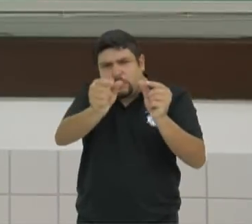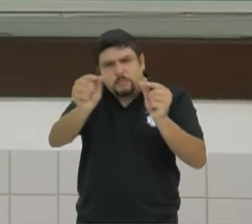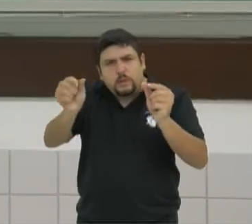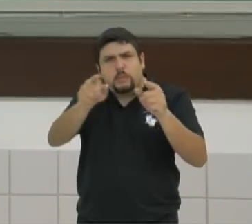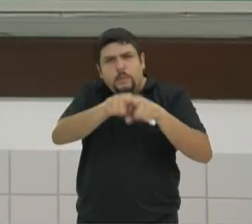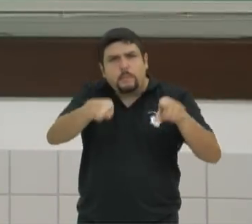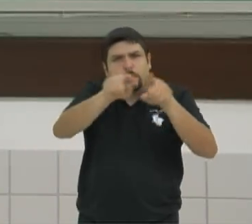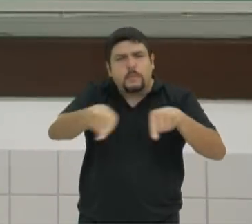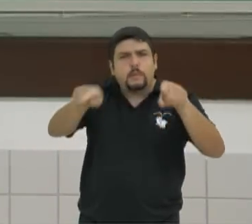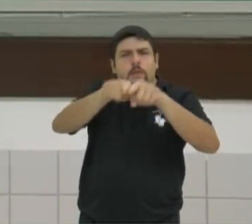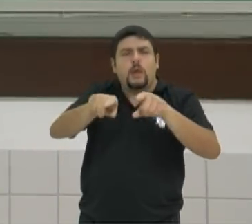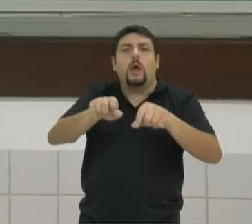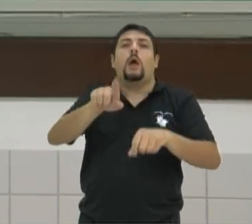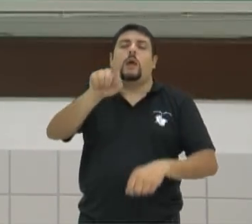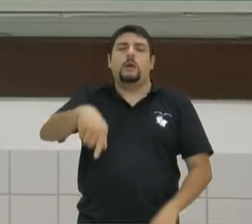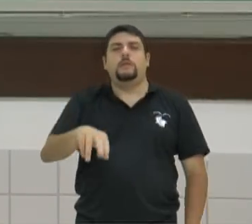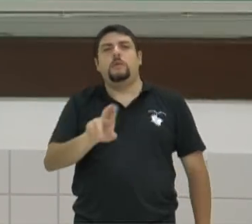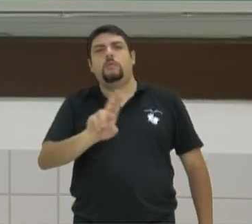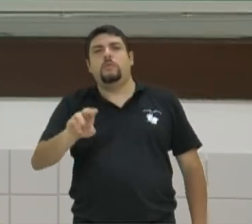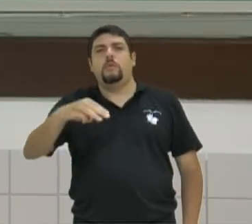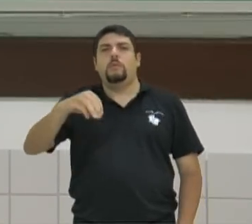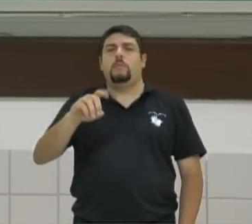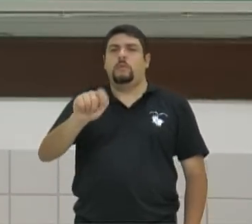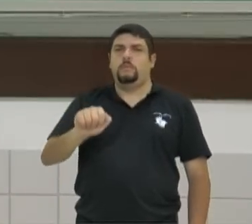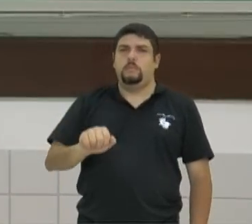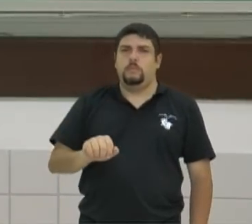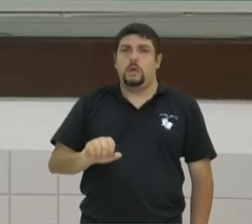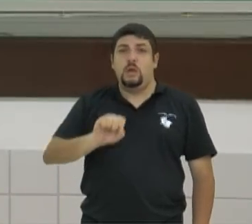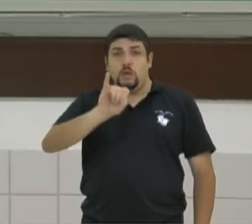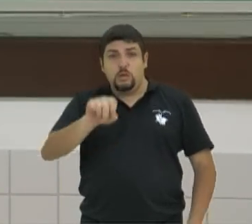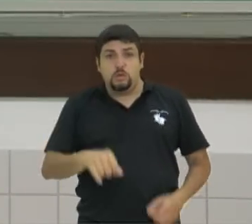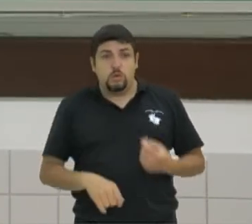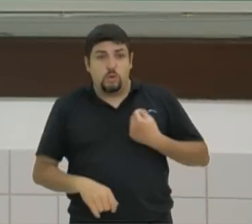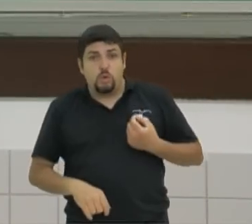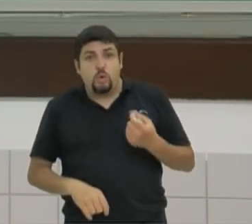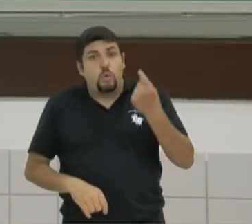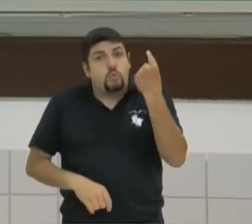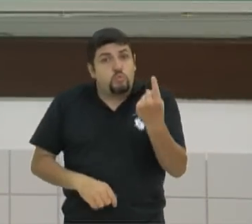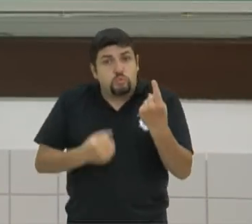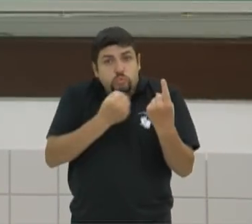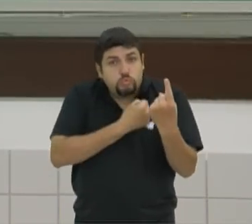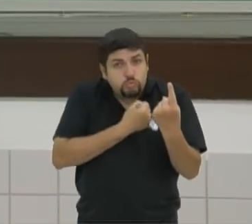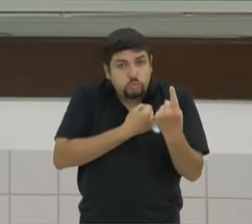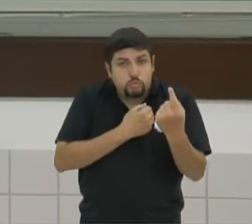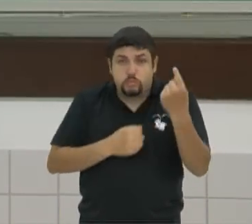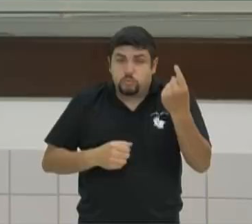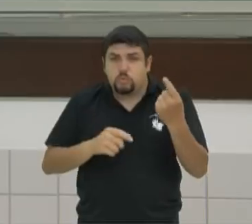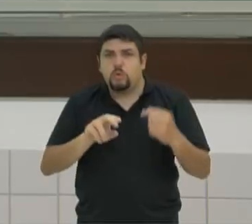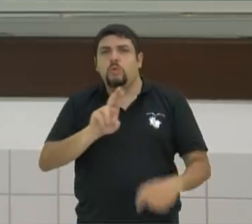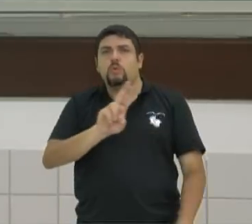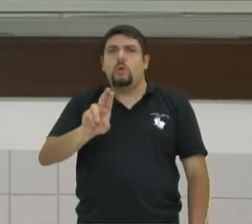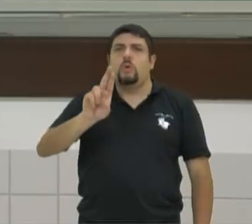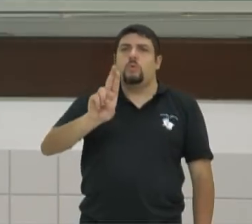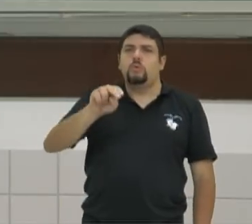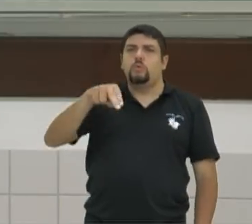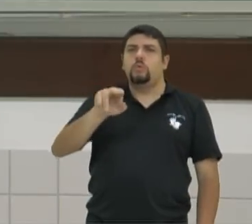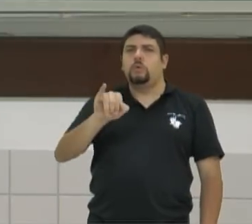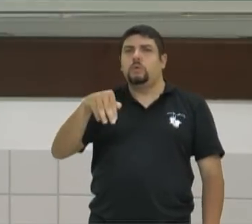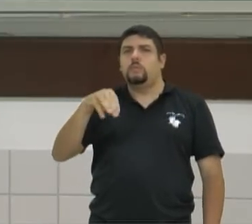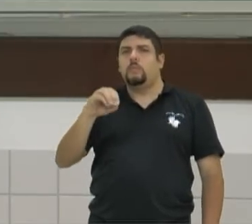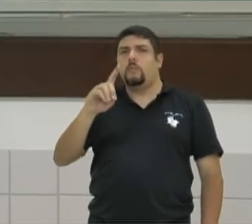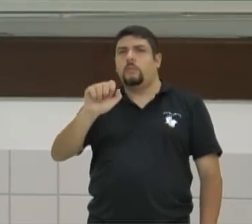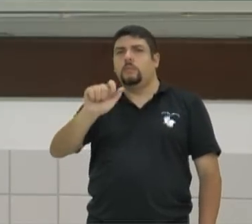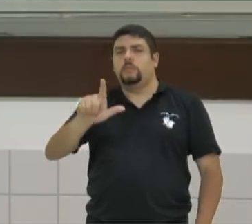rol tem apenas um valor com maior frequência absoluta, aí eu tenho um rol unimodal. Se eu tenho